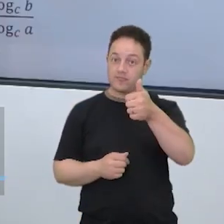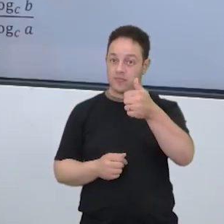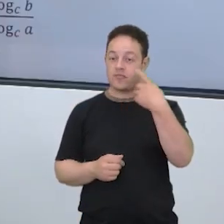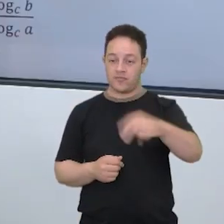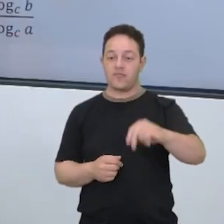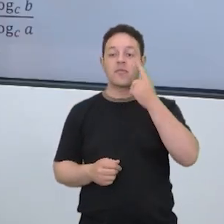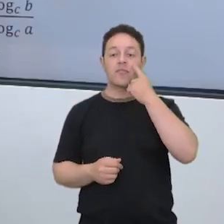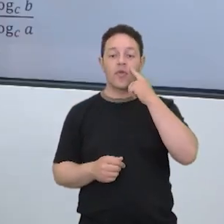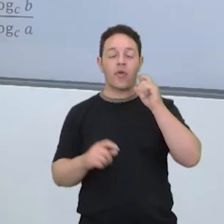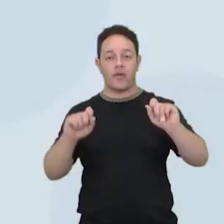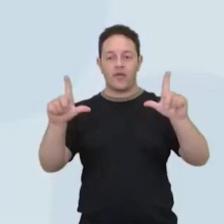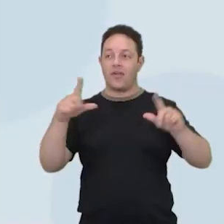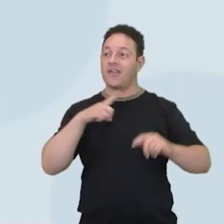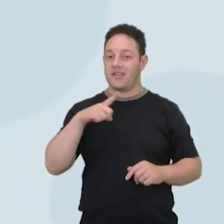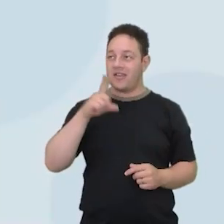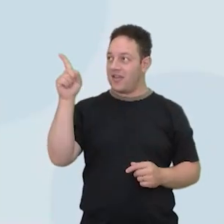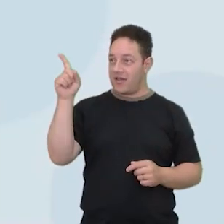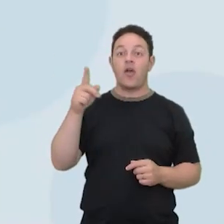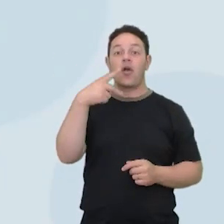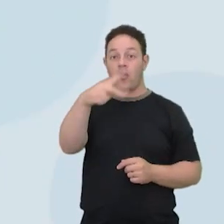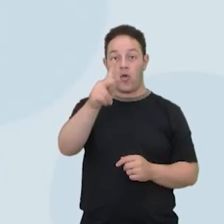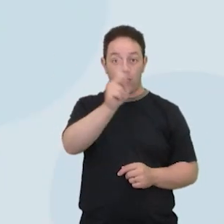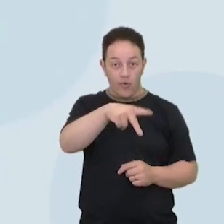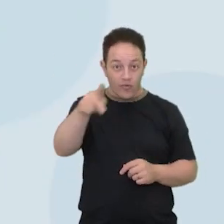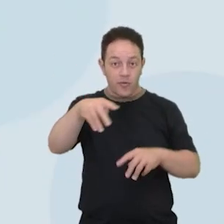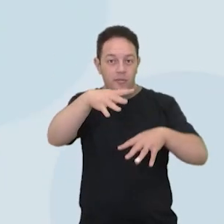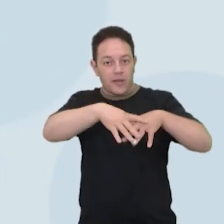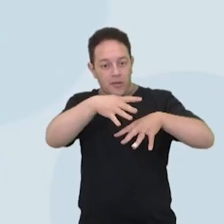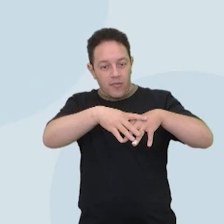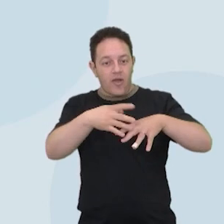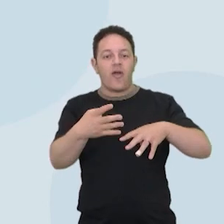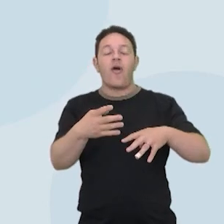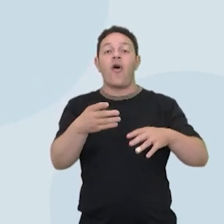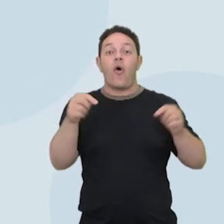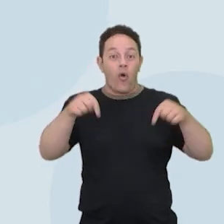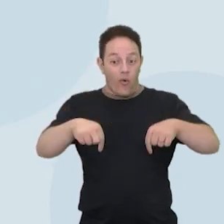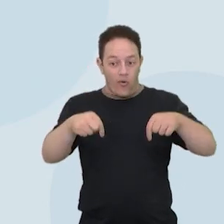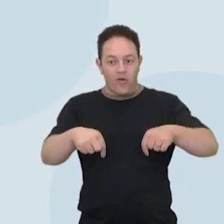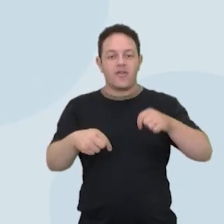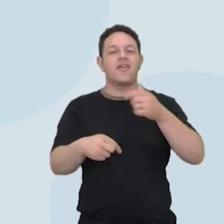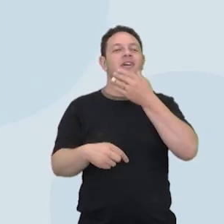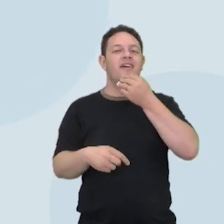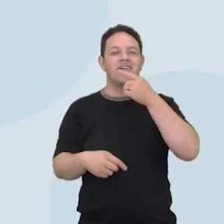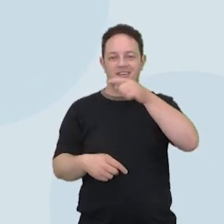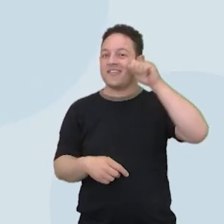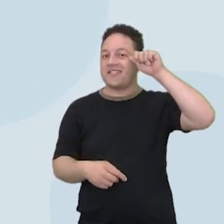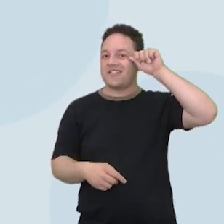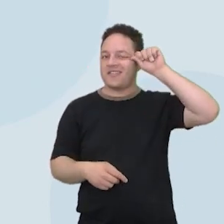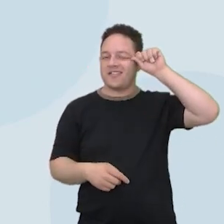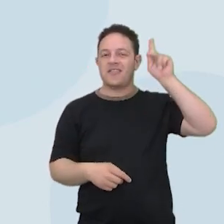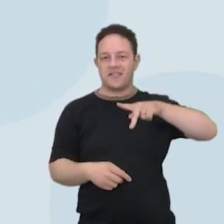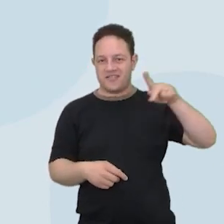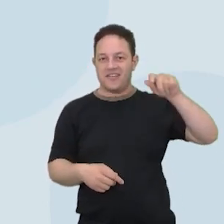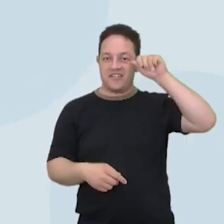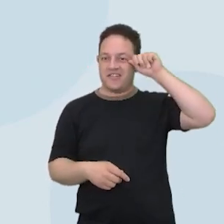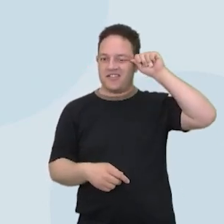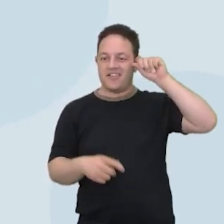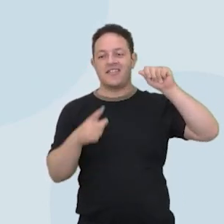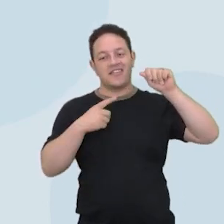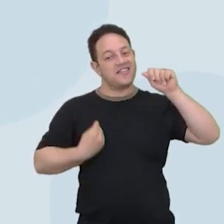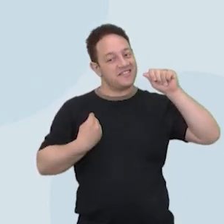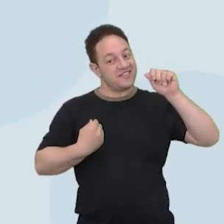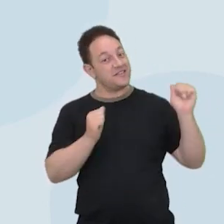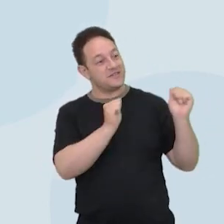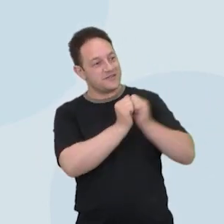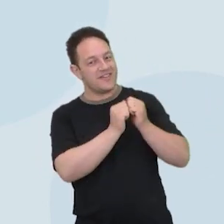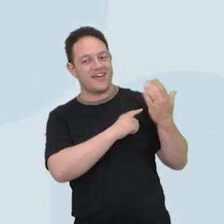aparecer para vocês algo que agora o seu professor de matemática, o professor hoje, né, o Alexandre, vai estar aqui no momento que ele veio